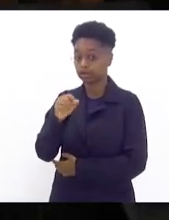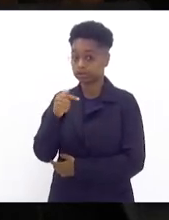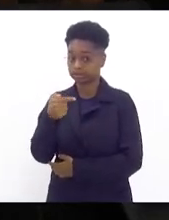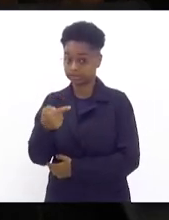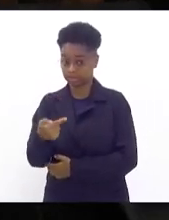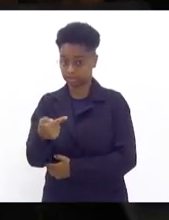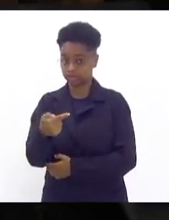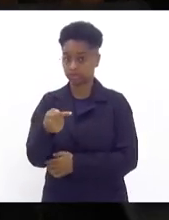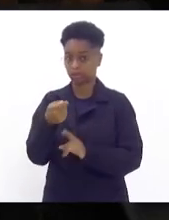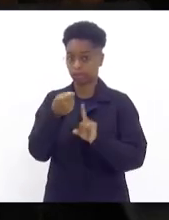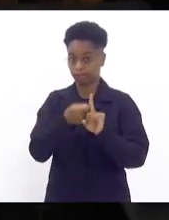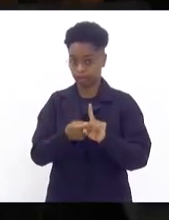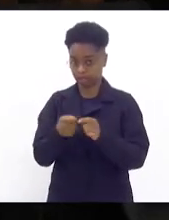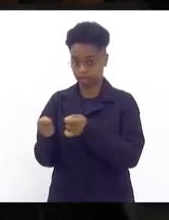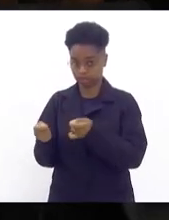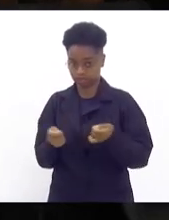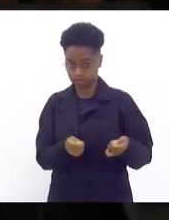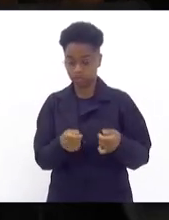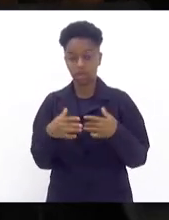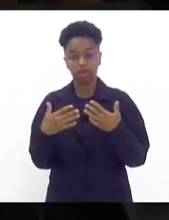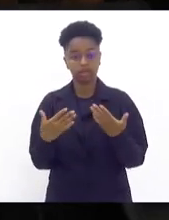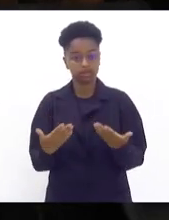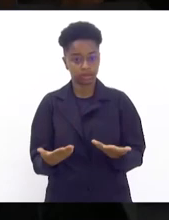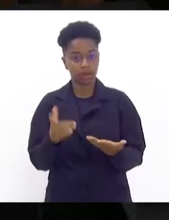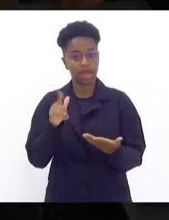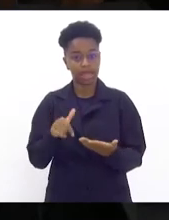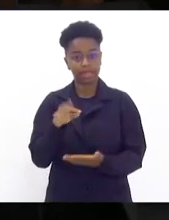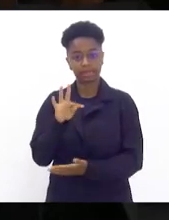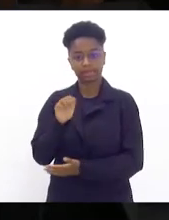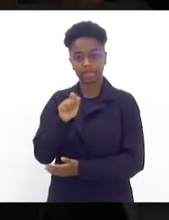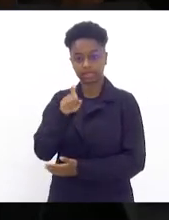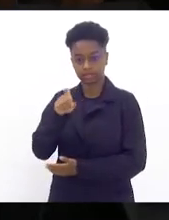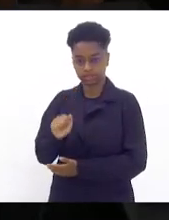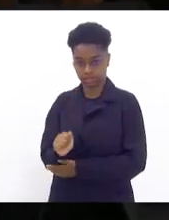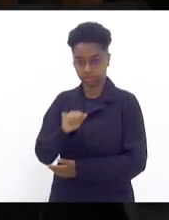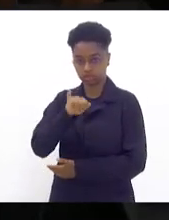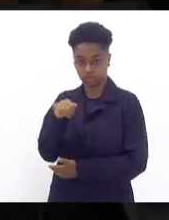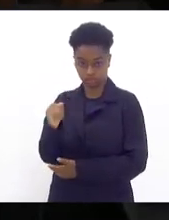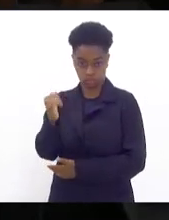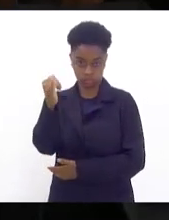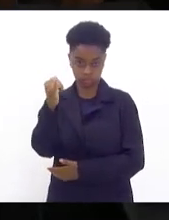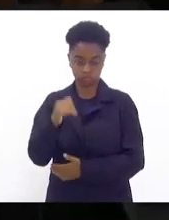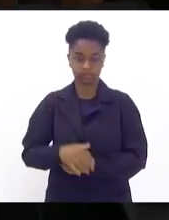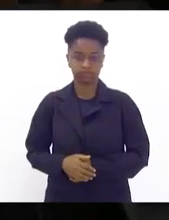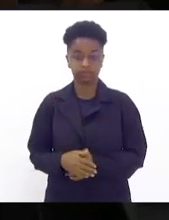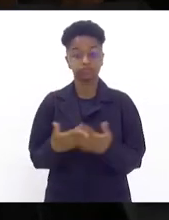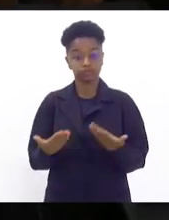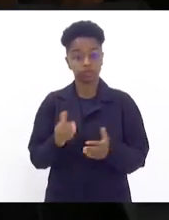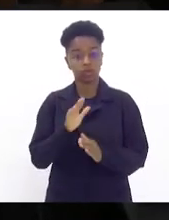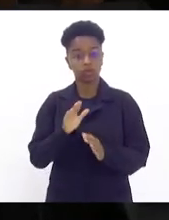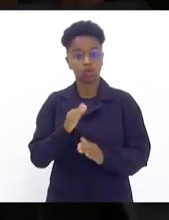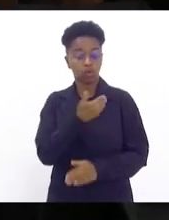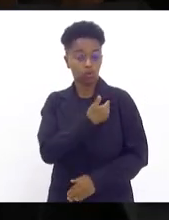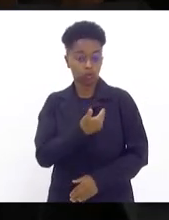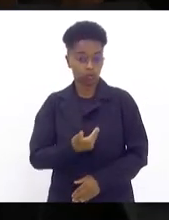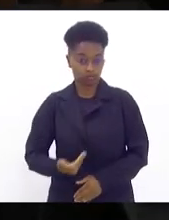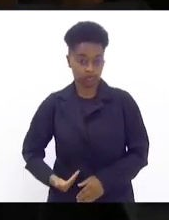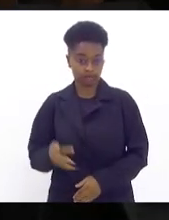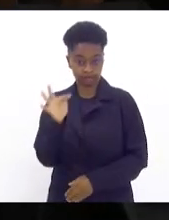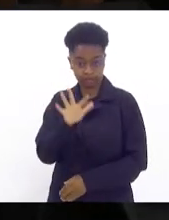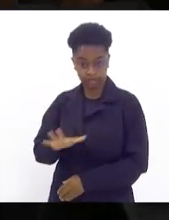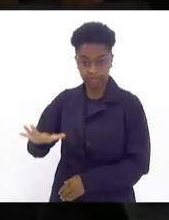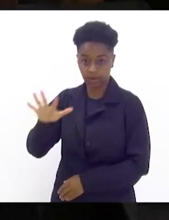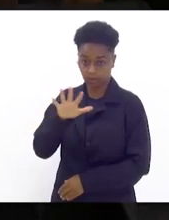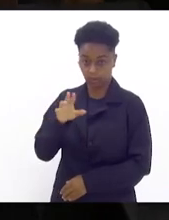1,07% ao mês. Essa é a taxa de juros. O governo federal,